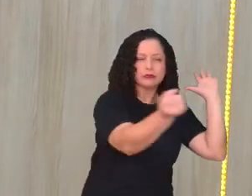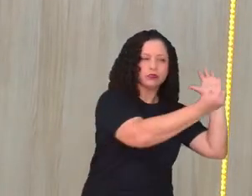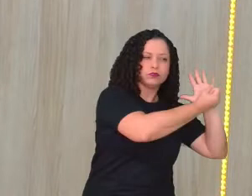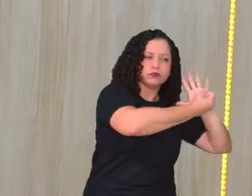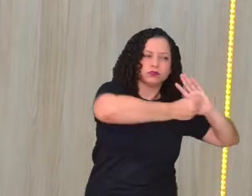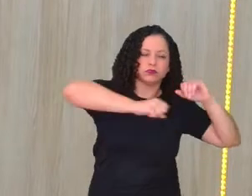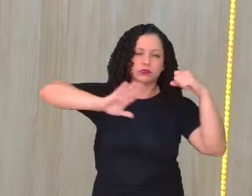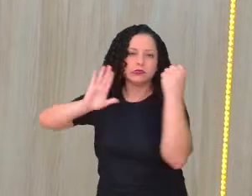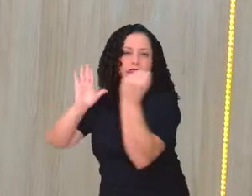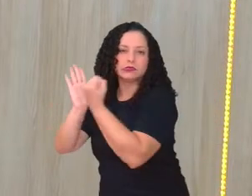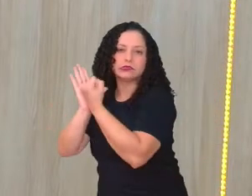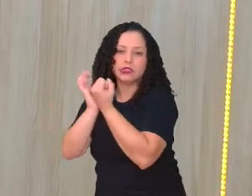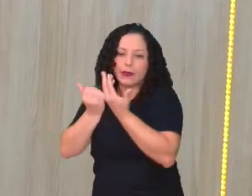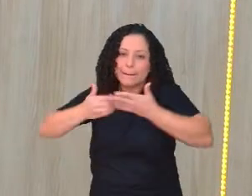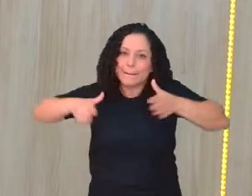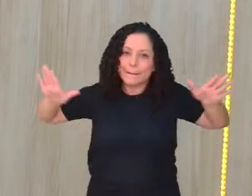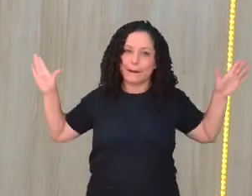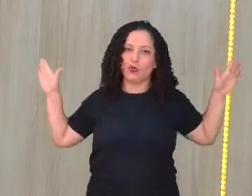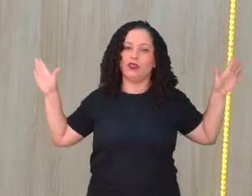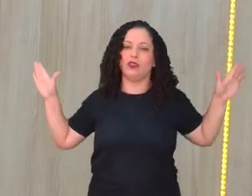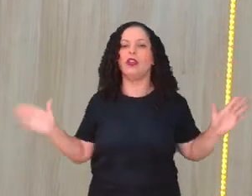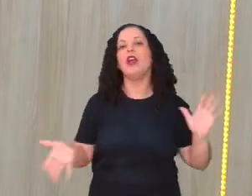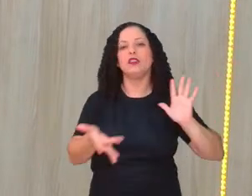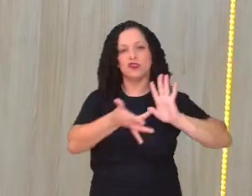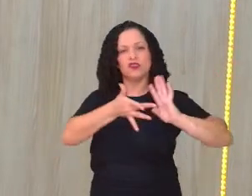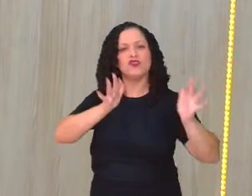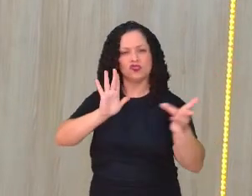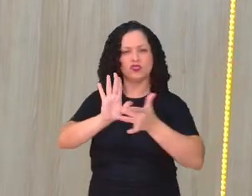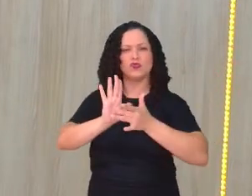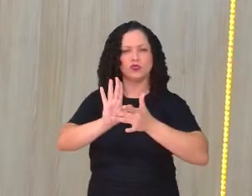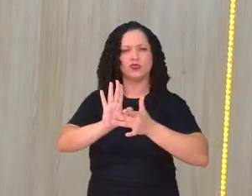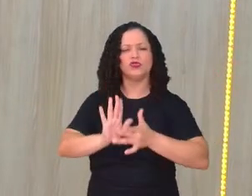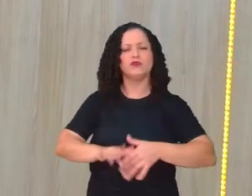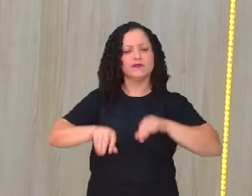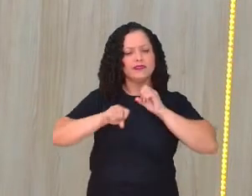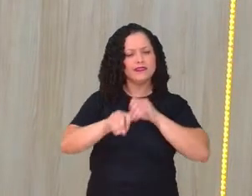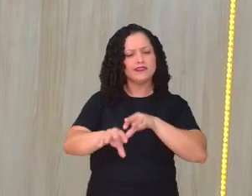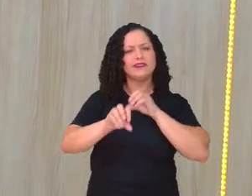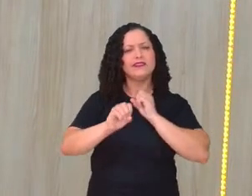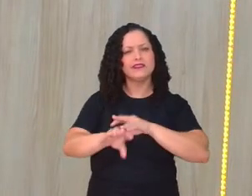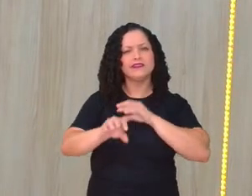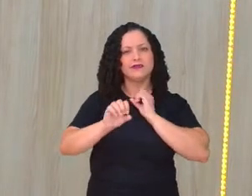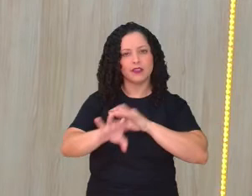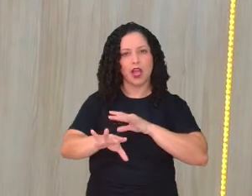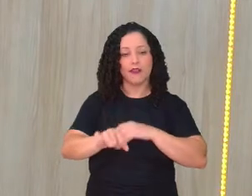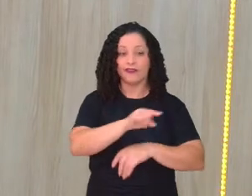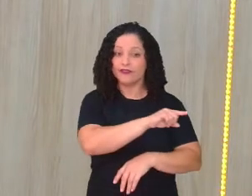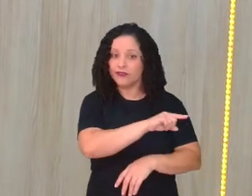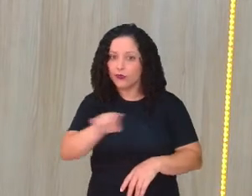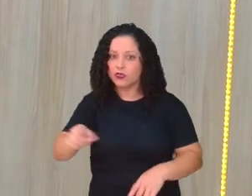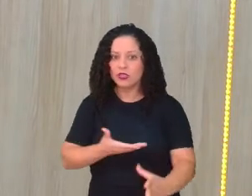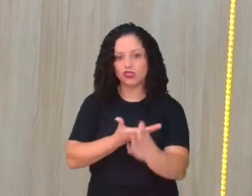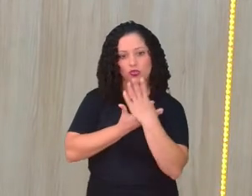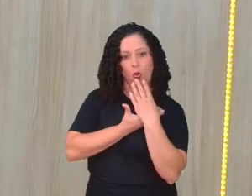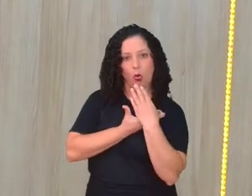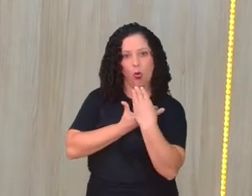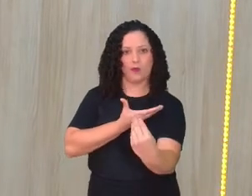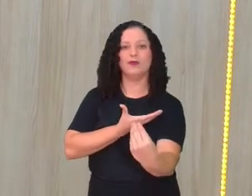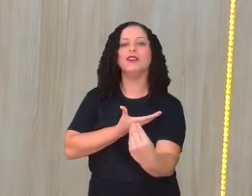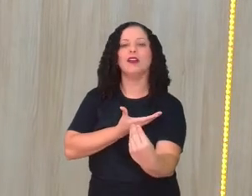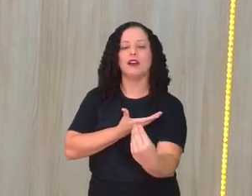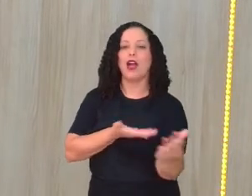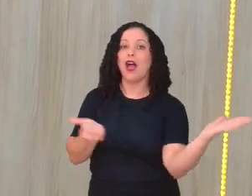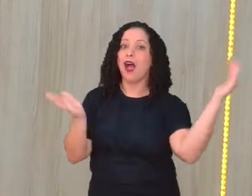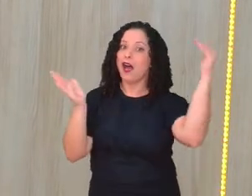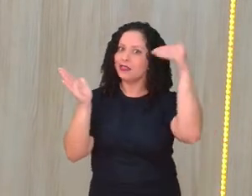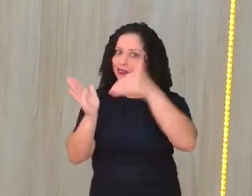institui a Eucaristia e dá uma ordenança ali para os cristãos, né, para que eles repitam, né, aquele rito ali, até